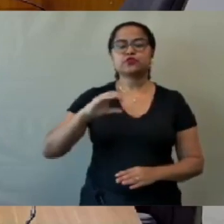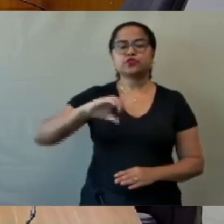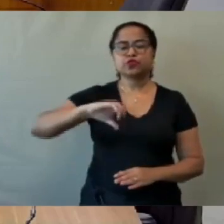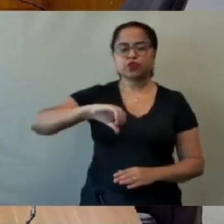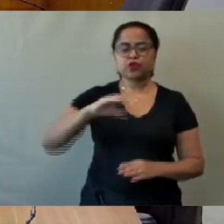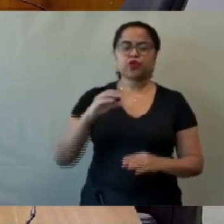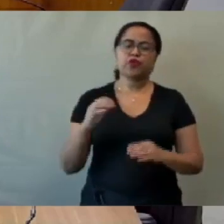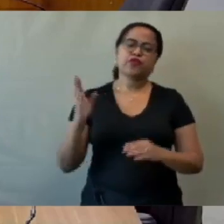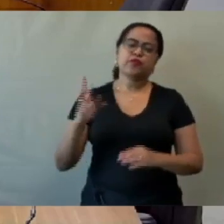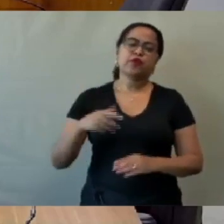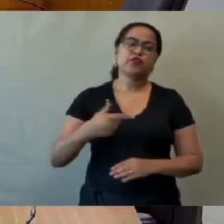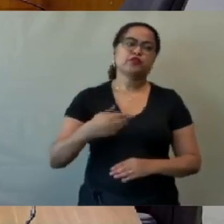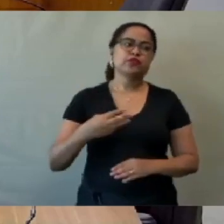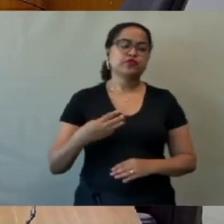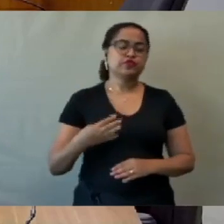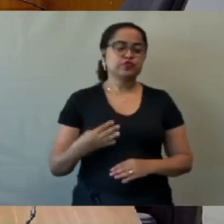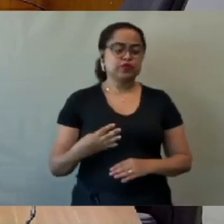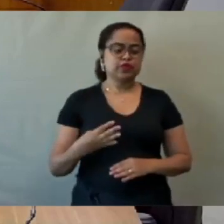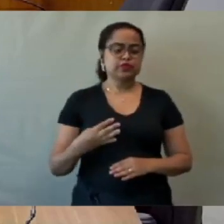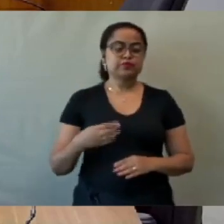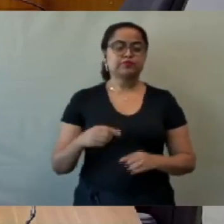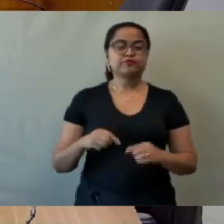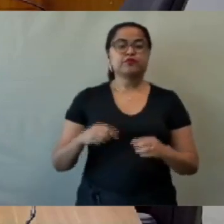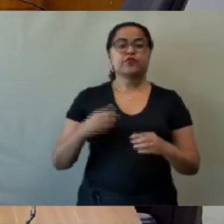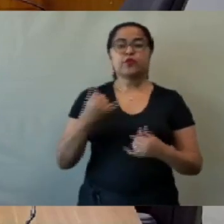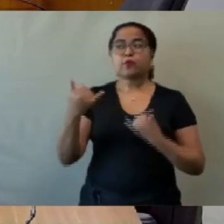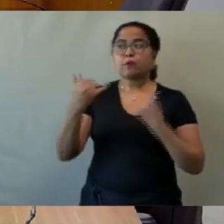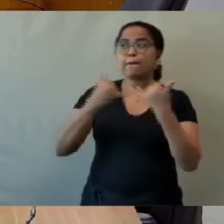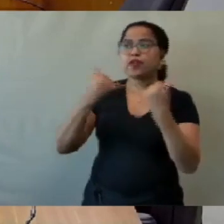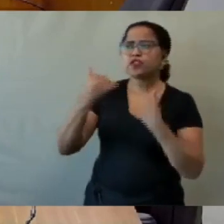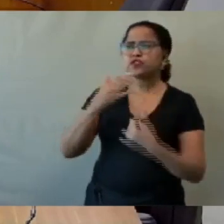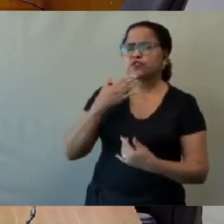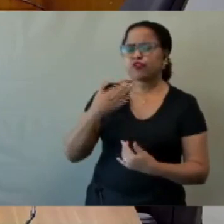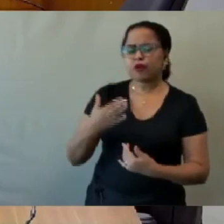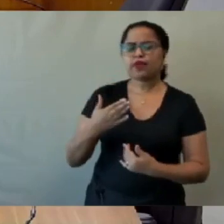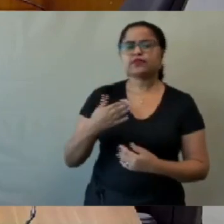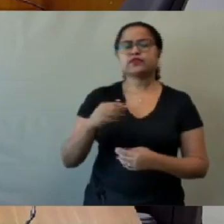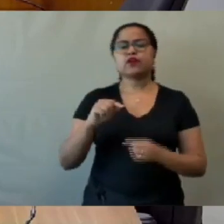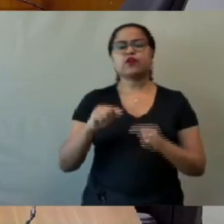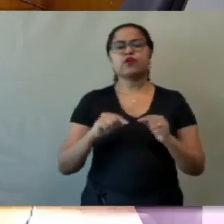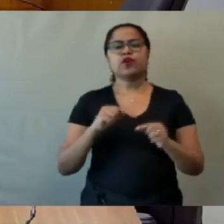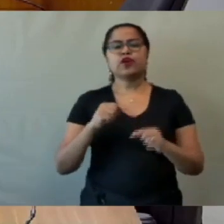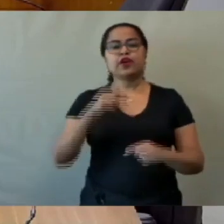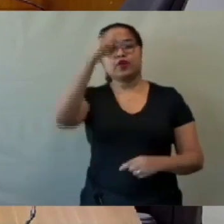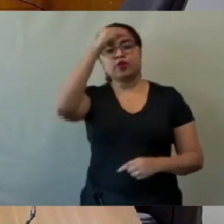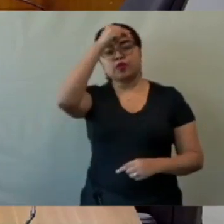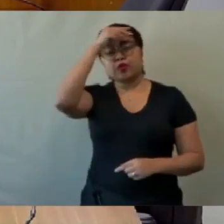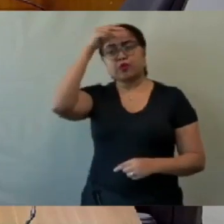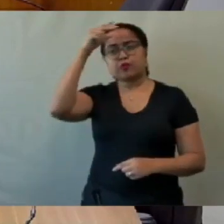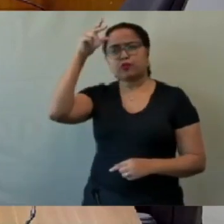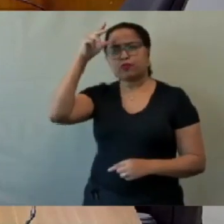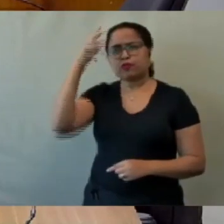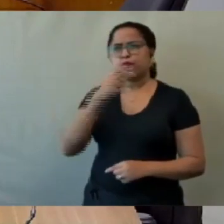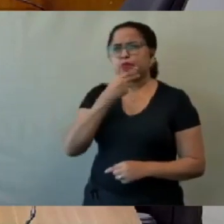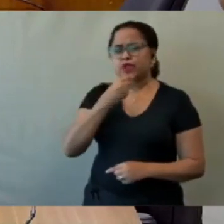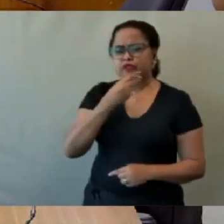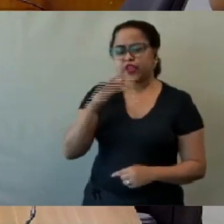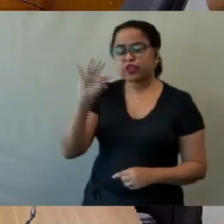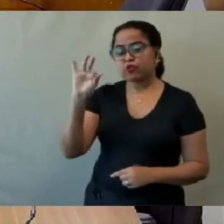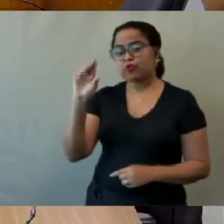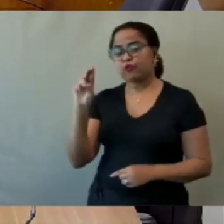709/2024. Solicitação, pedido de informação. Destinatário, prefeito de Belo Horizonte,